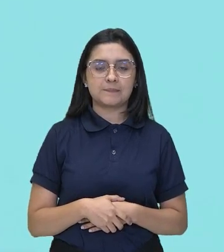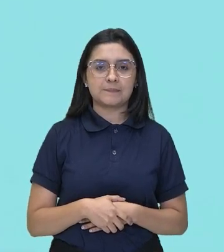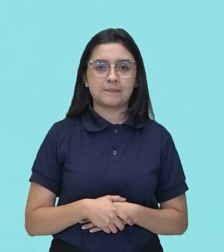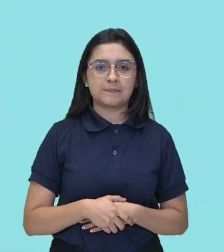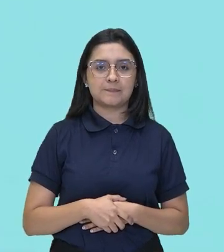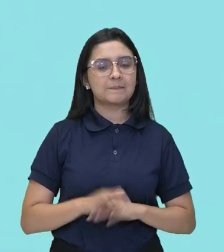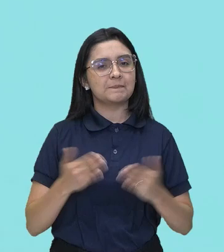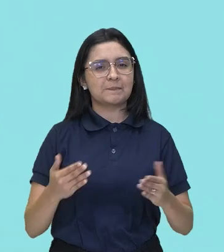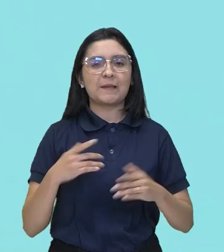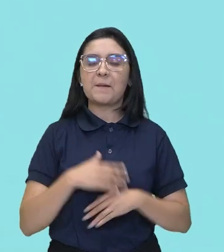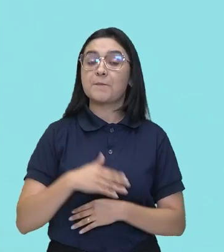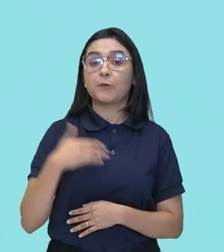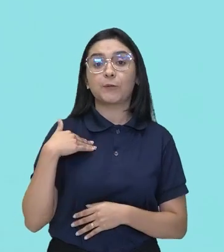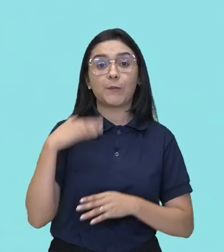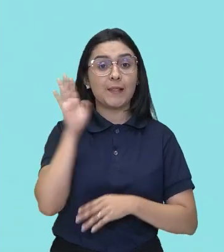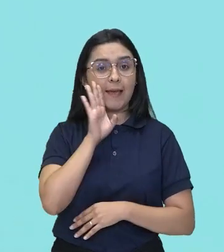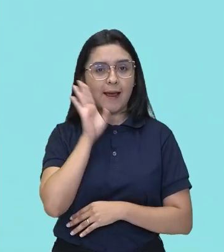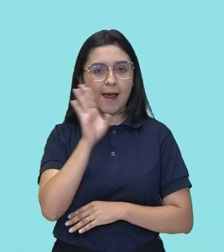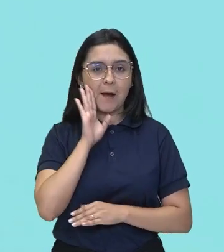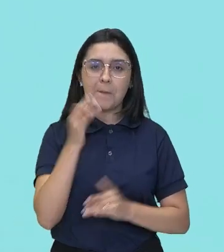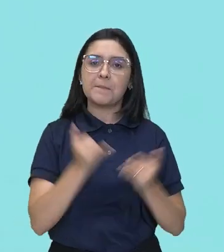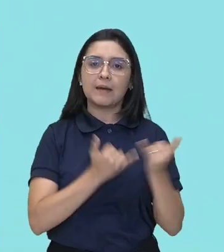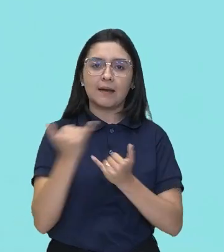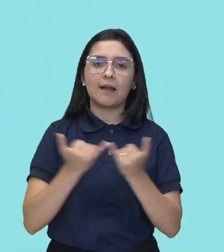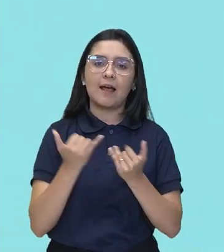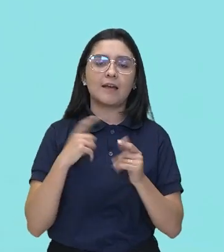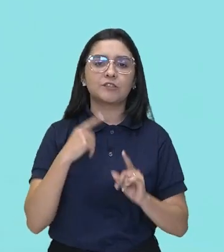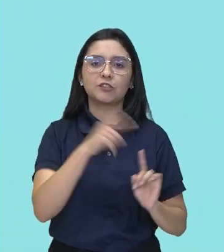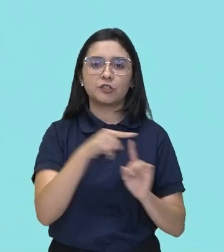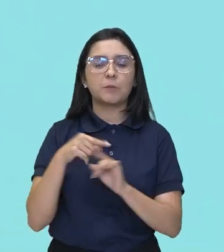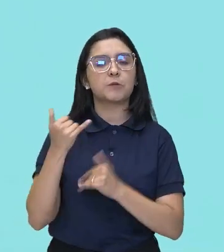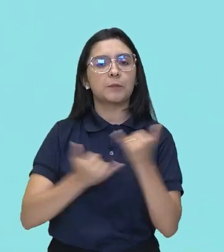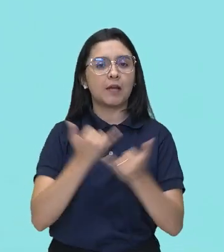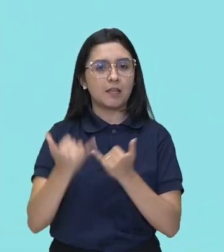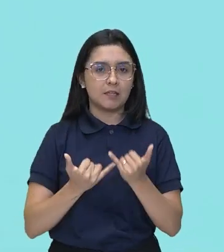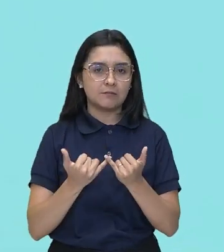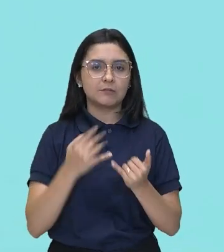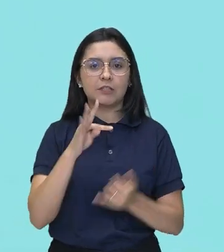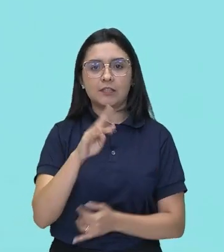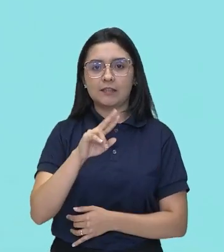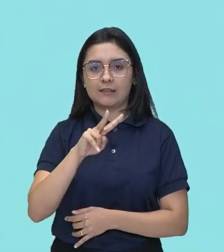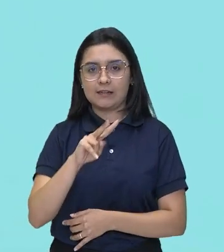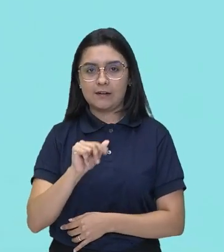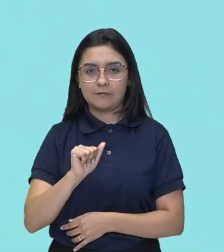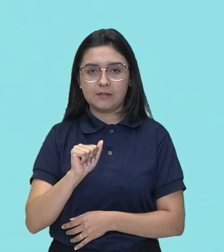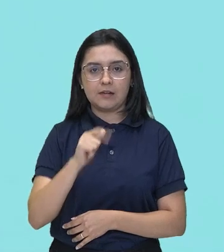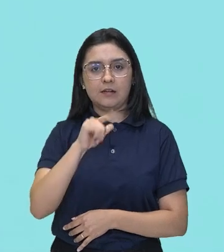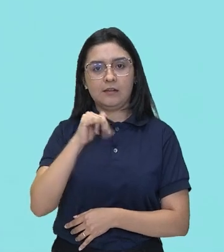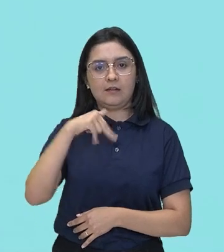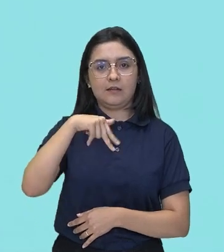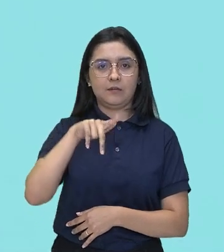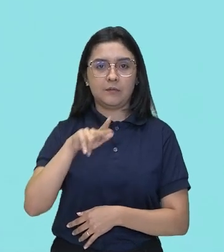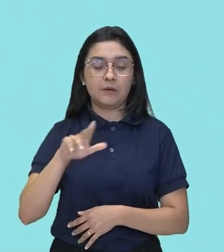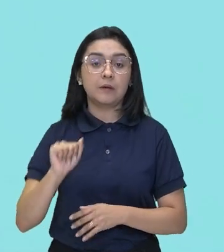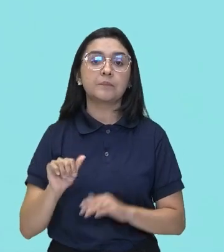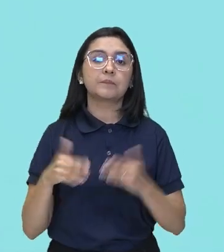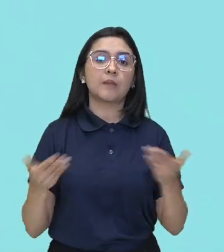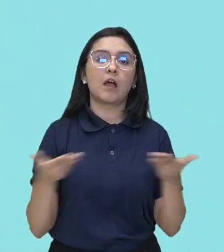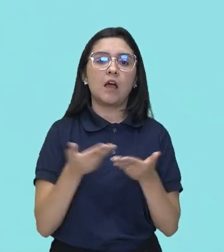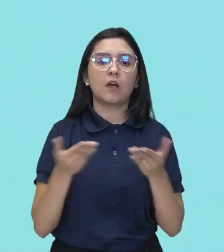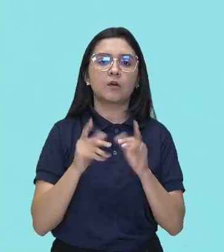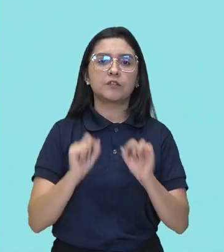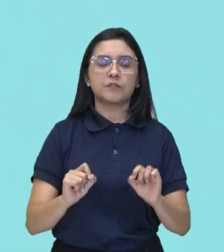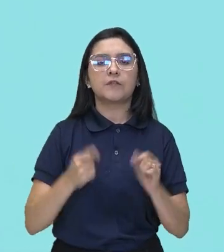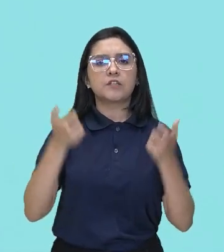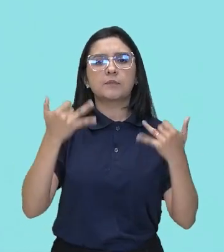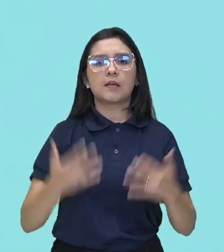Gente, é muito divertido. Brincar de trava-língua em qualquer idade é muito divertido. E a gente vai falar agora das